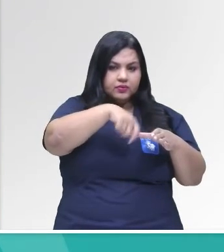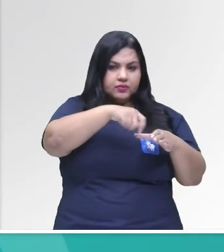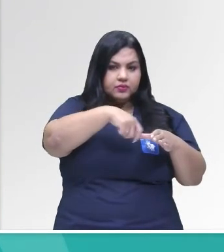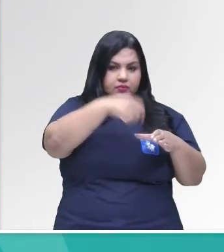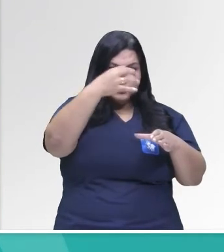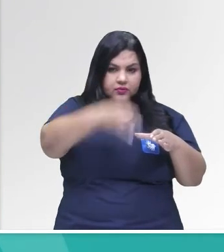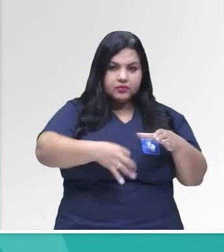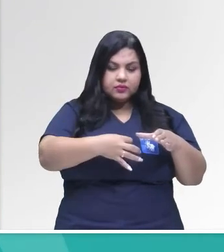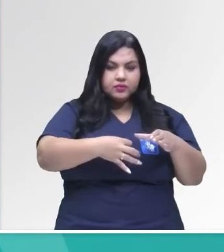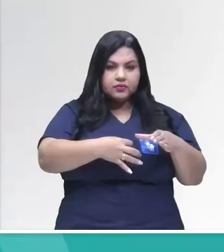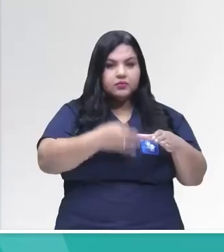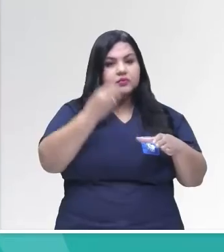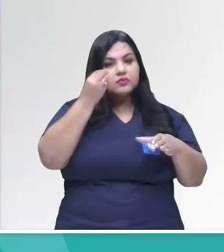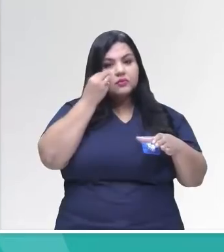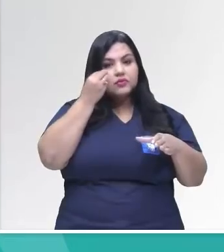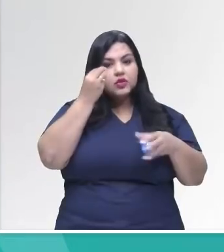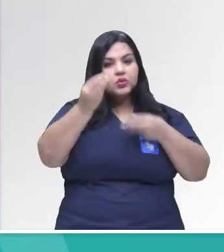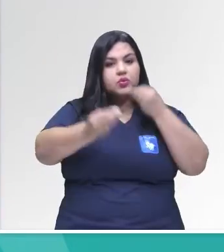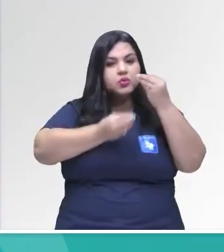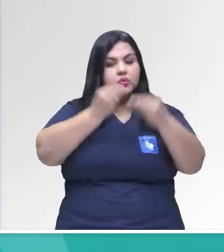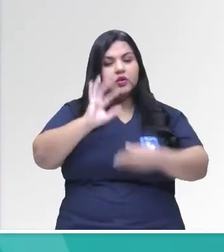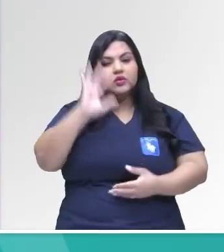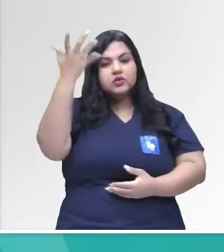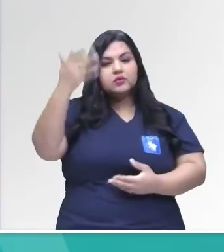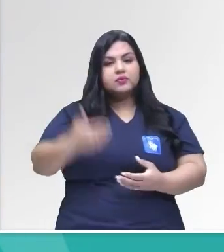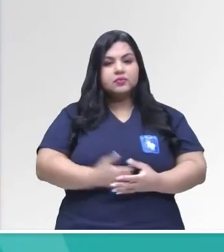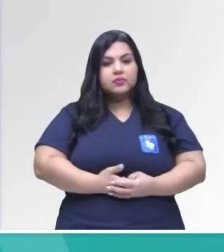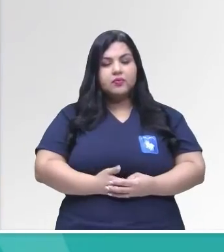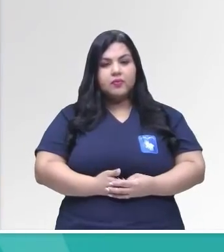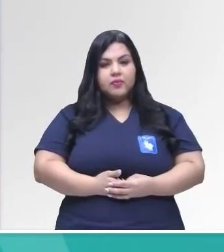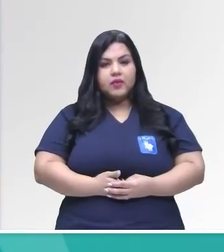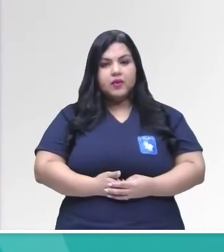certo? Vejam comigo o que aconteceu depois.